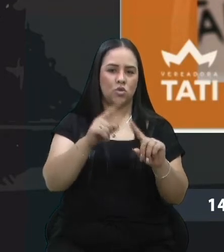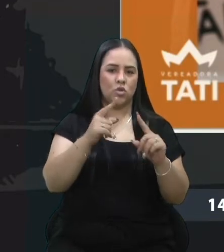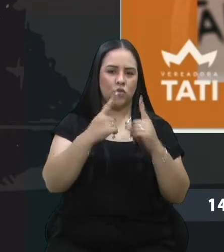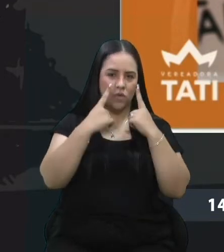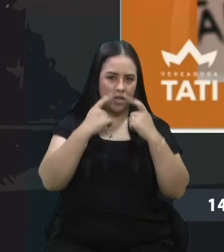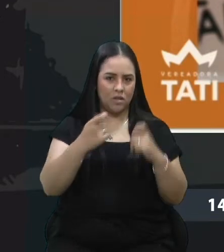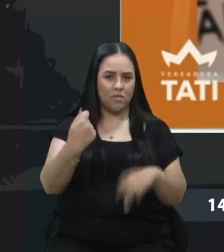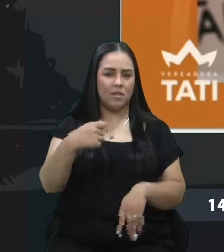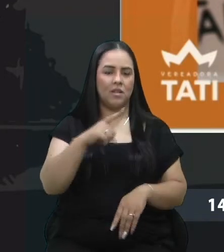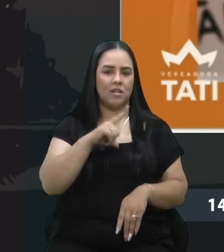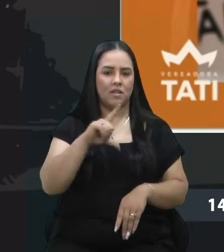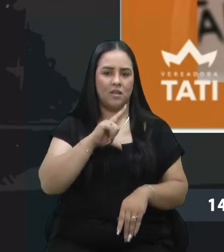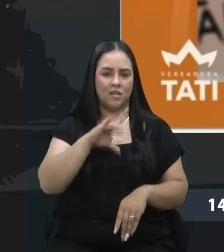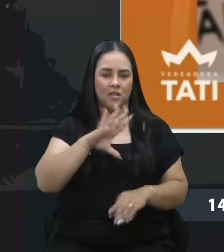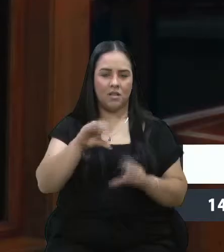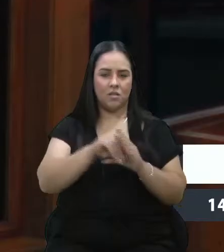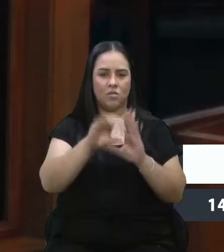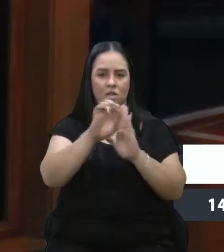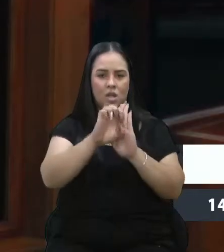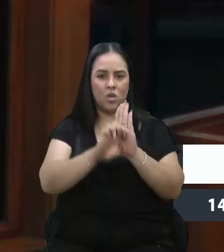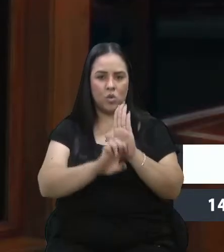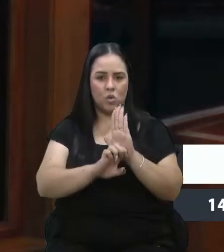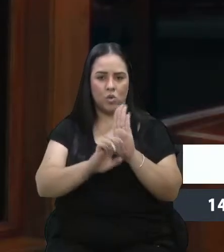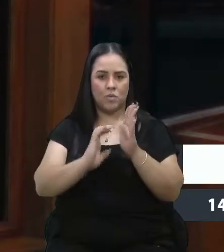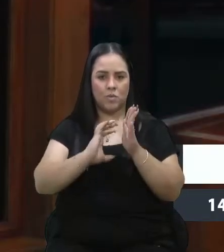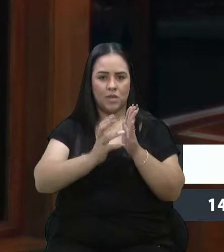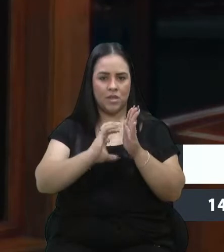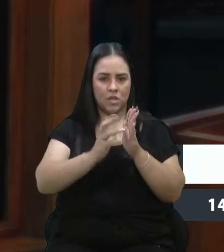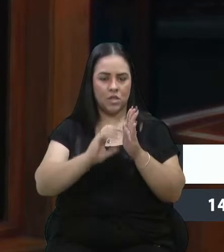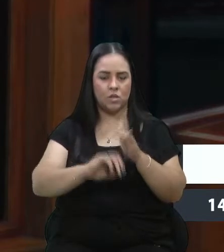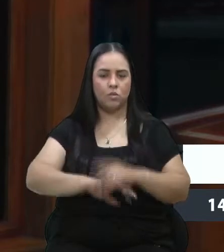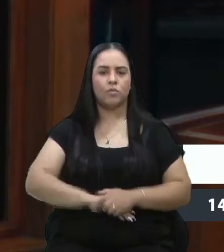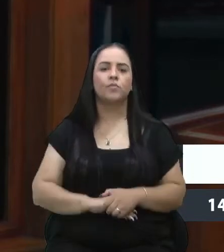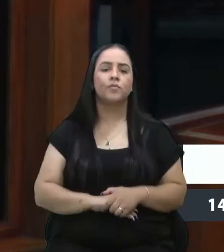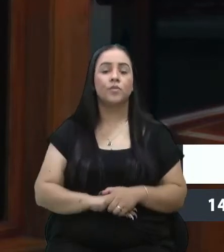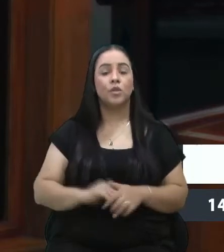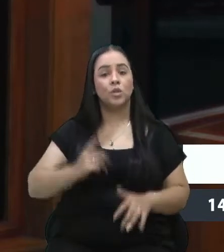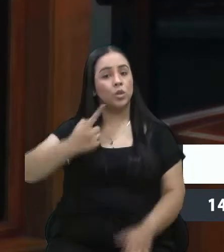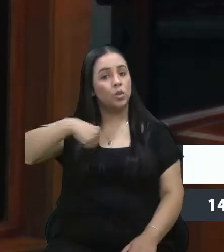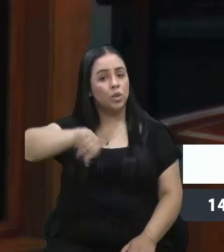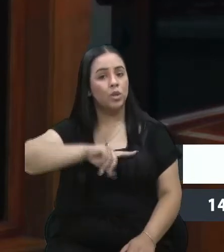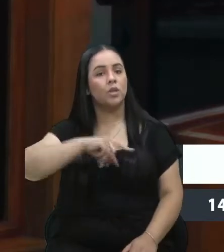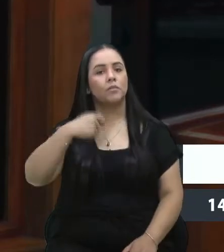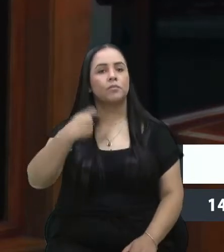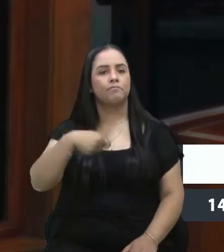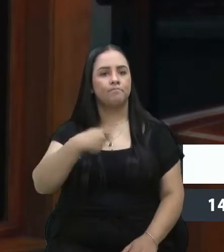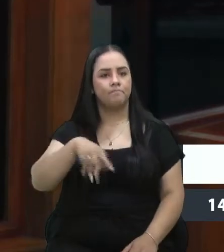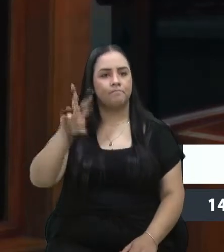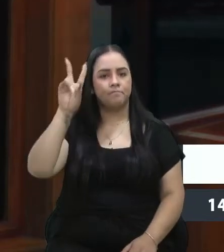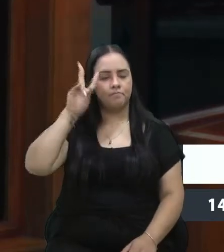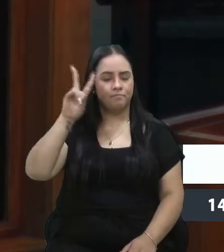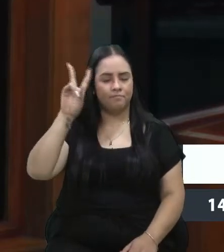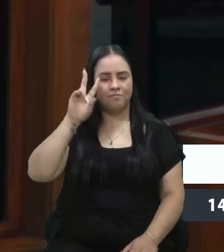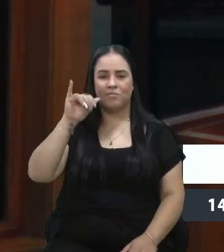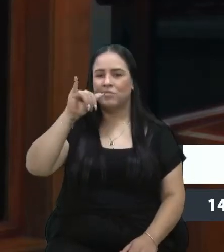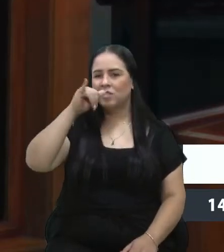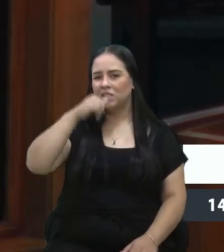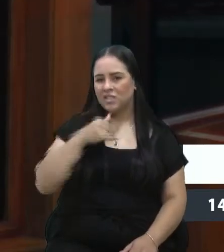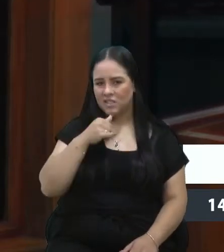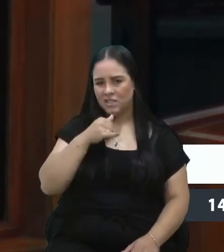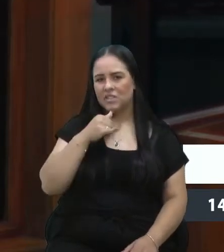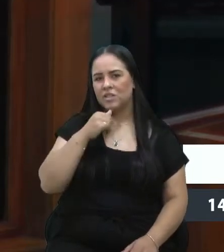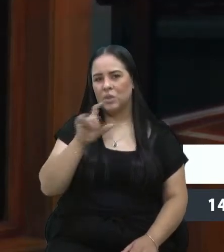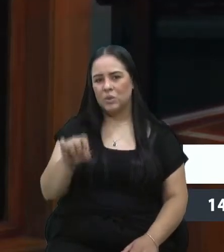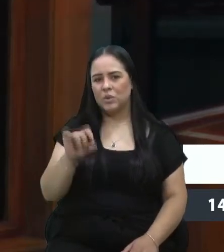estatutos partidários. E aqui a gente tem que recordar, com alguma tristeza, o